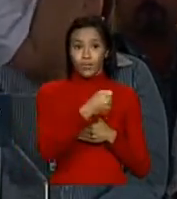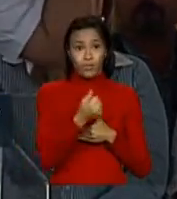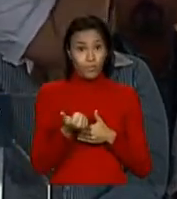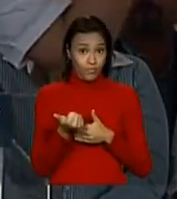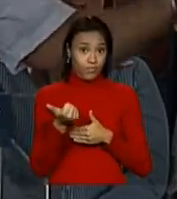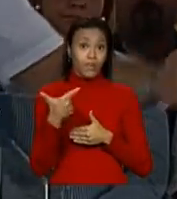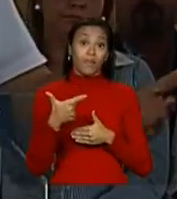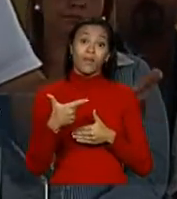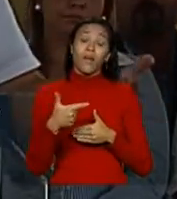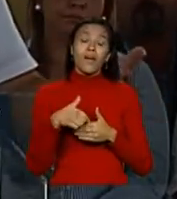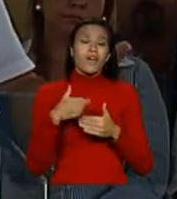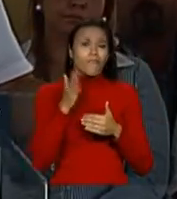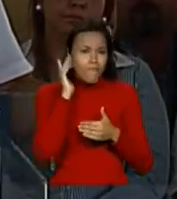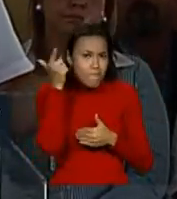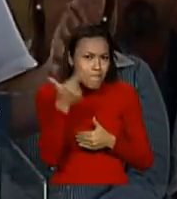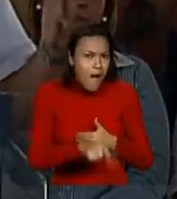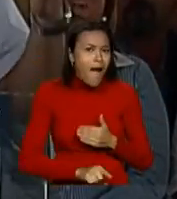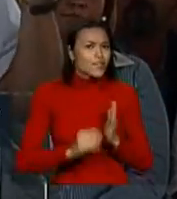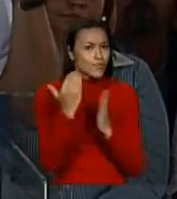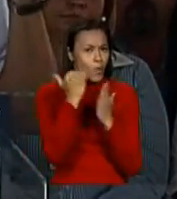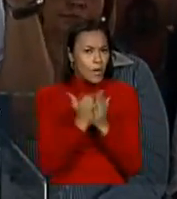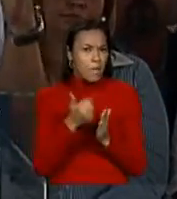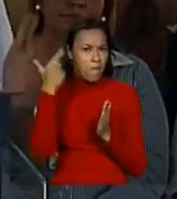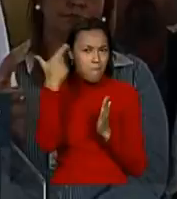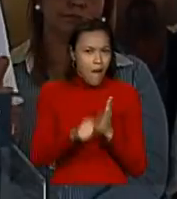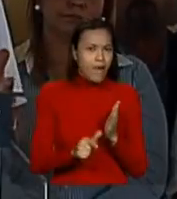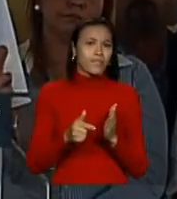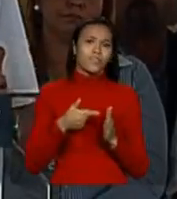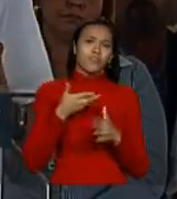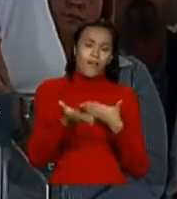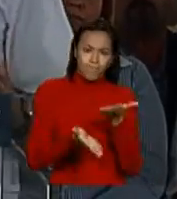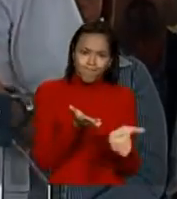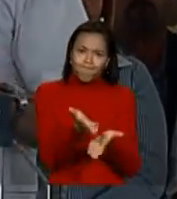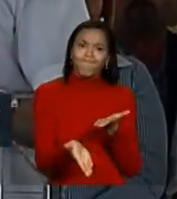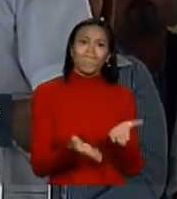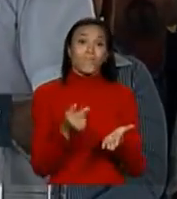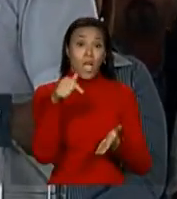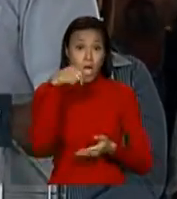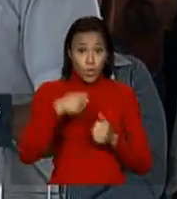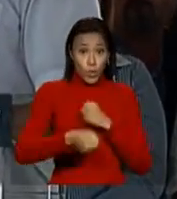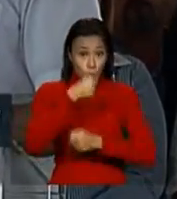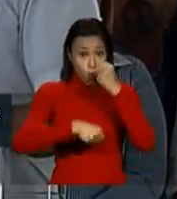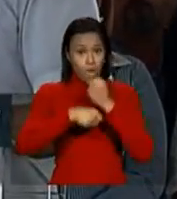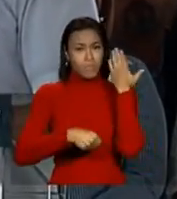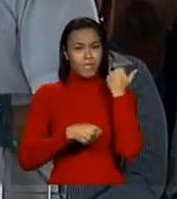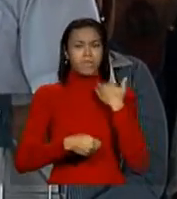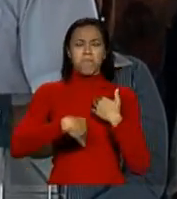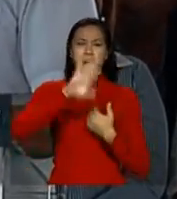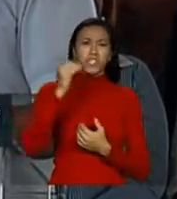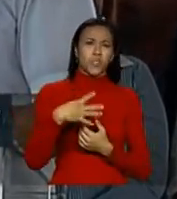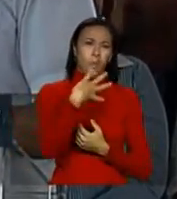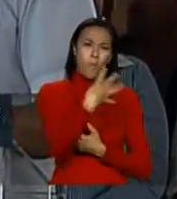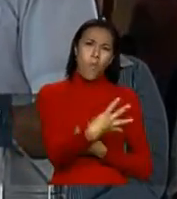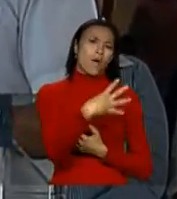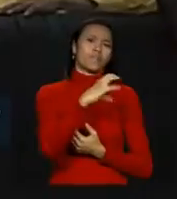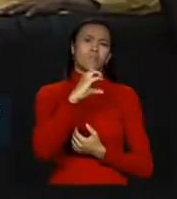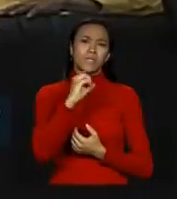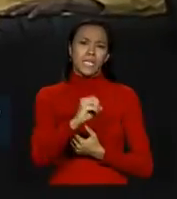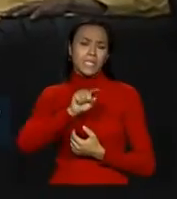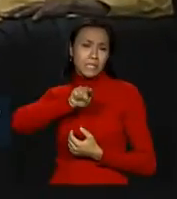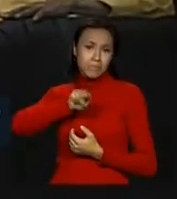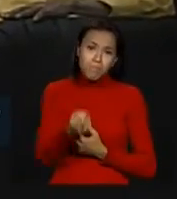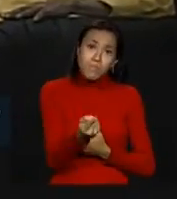intensificar ainda mais esse programa nesse no ano passado nós já fizemos mais de 400.000